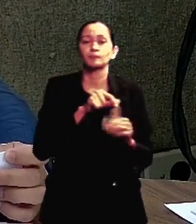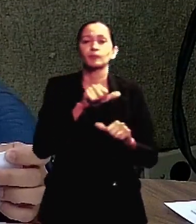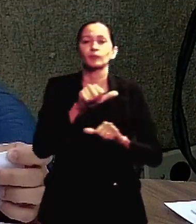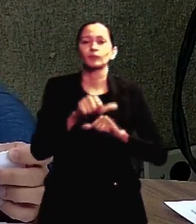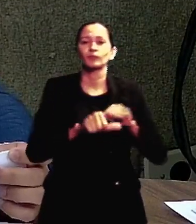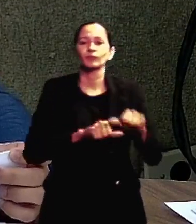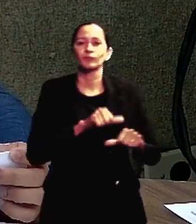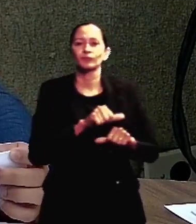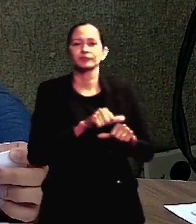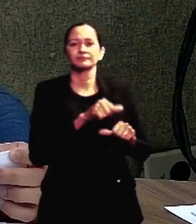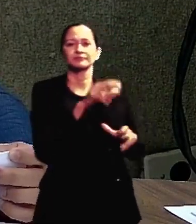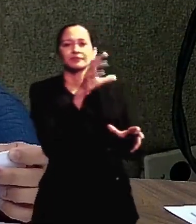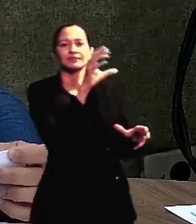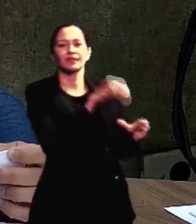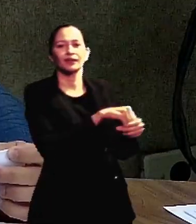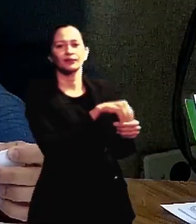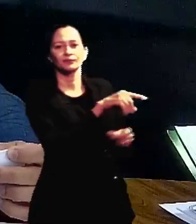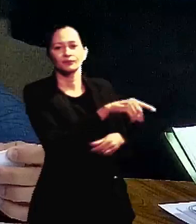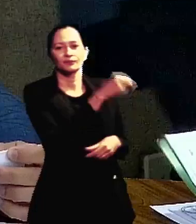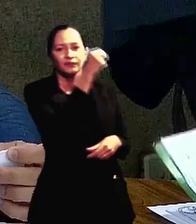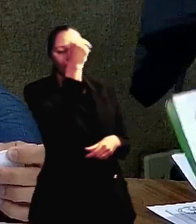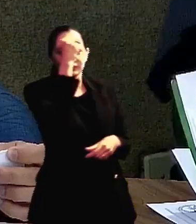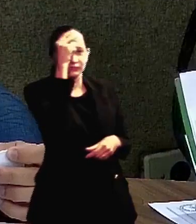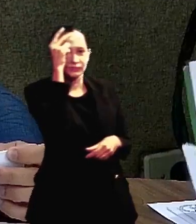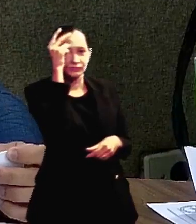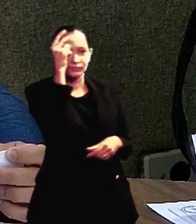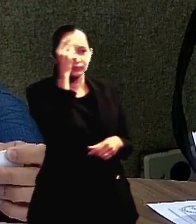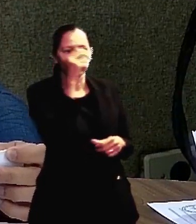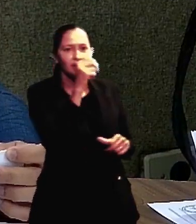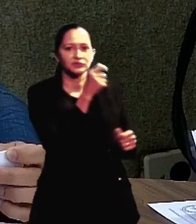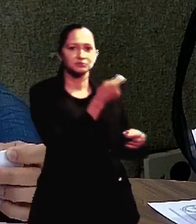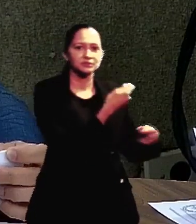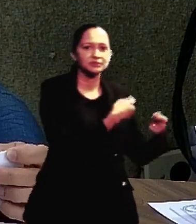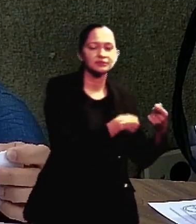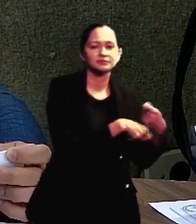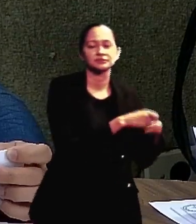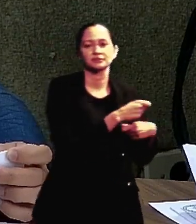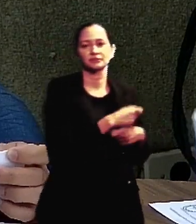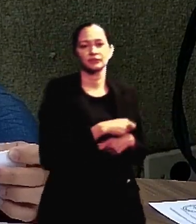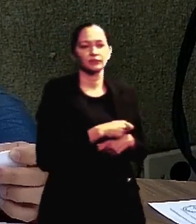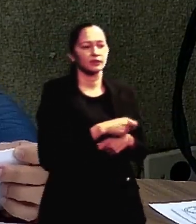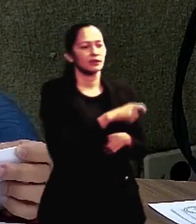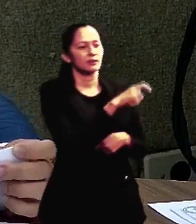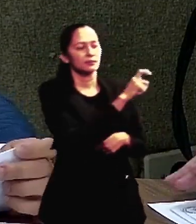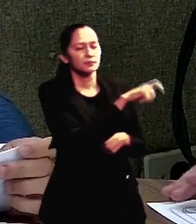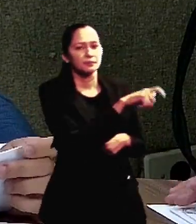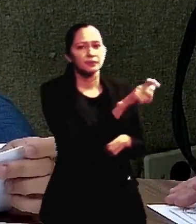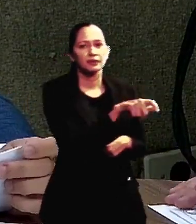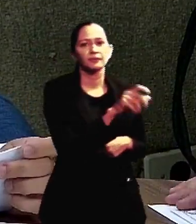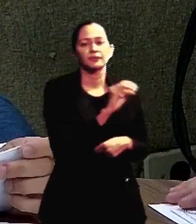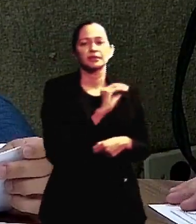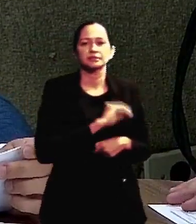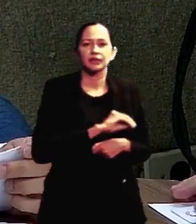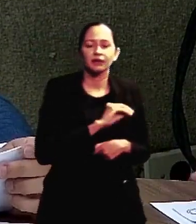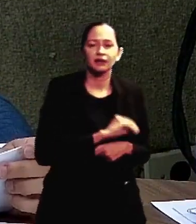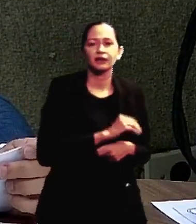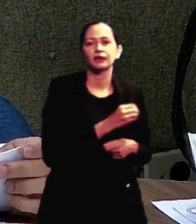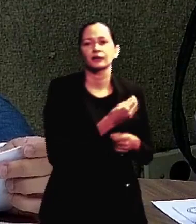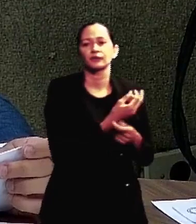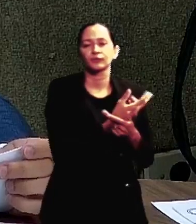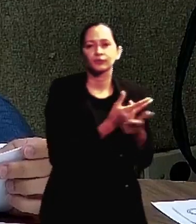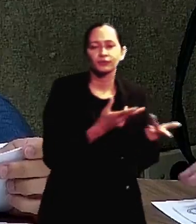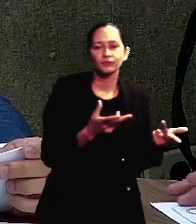de Goiânia, ele muda a questão de cargos, né? De gratificações em